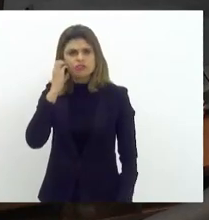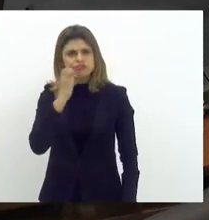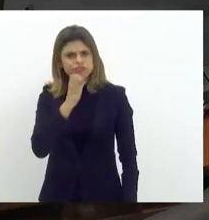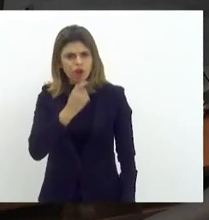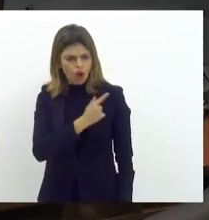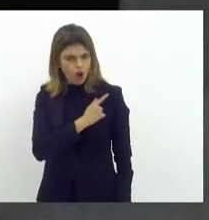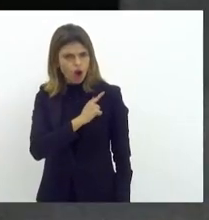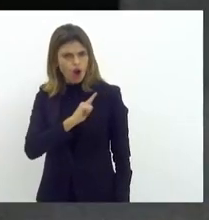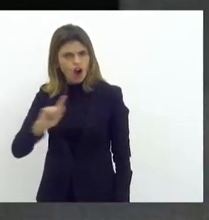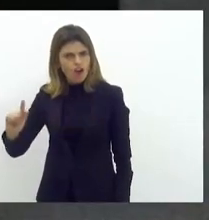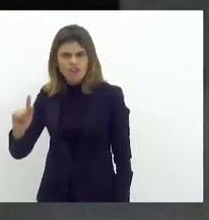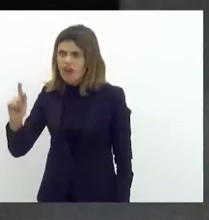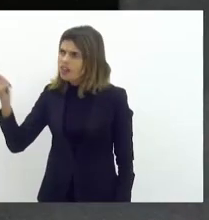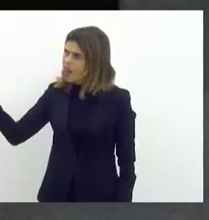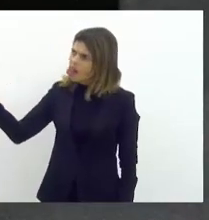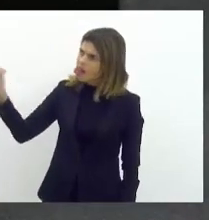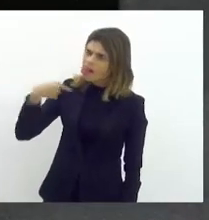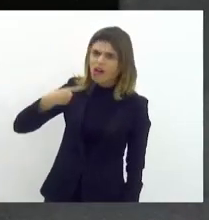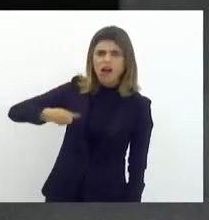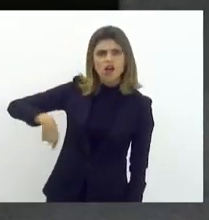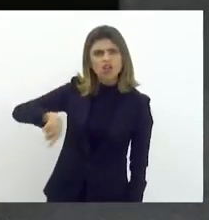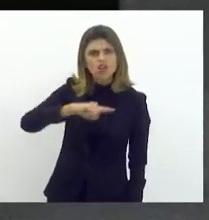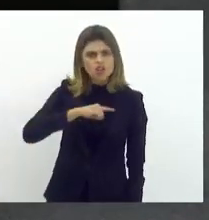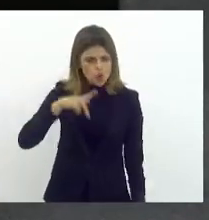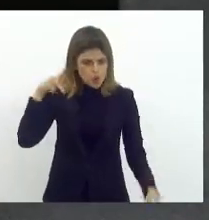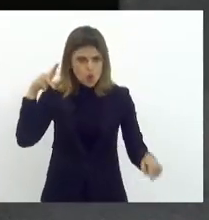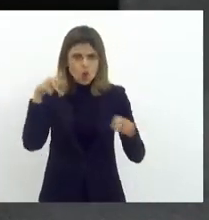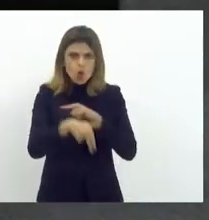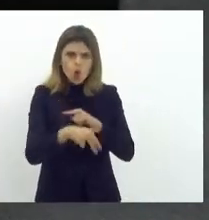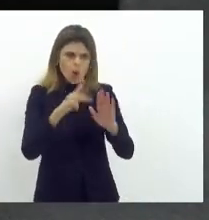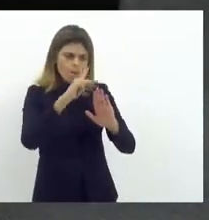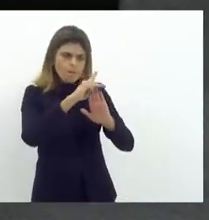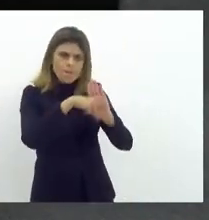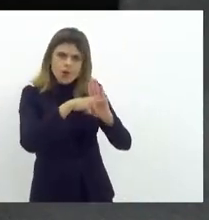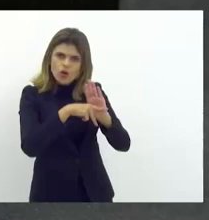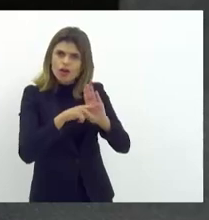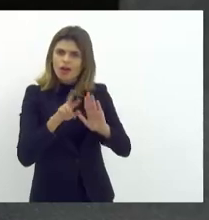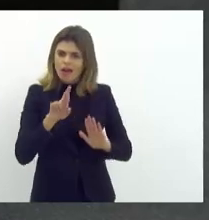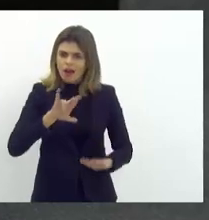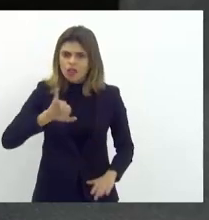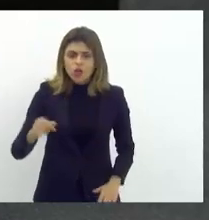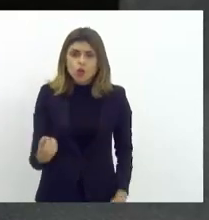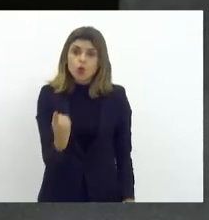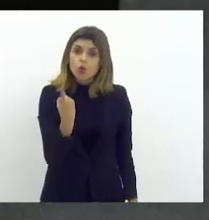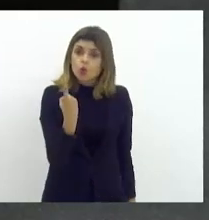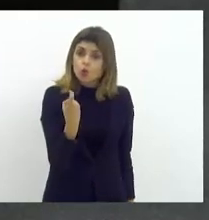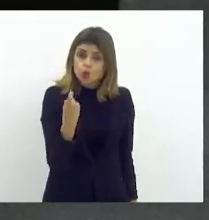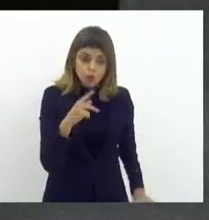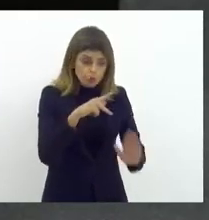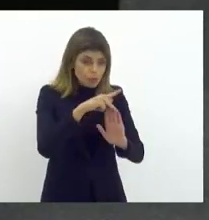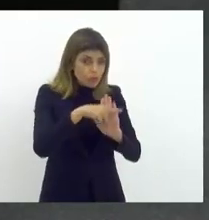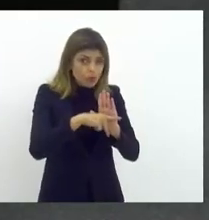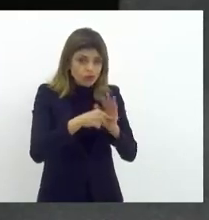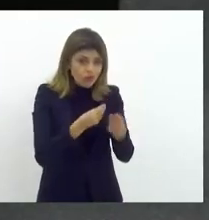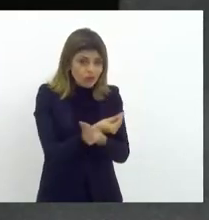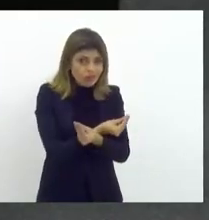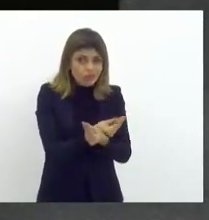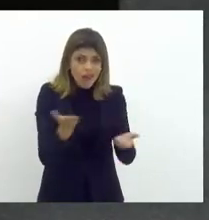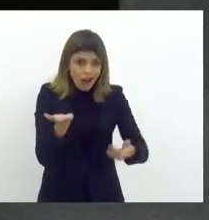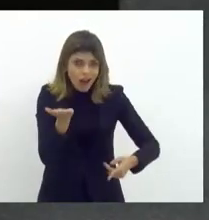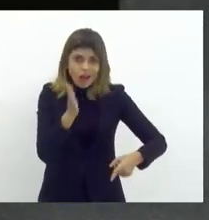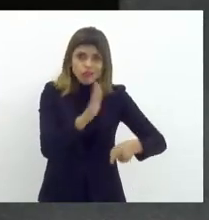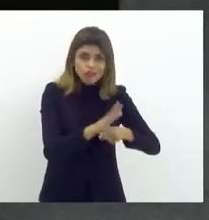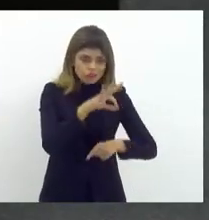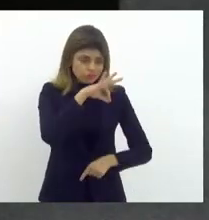Estado inviabilizasse o programa que é o único programa de distribuição de renda